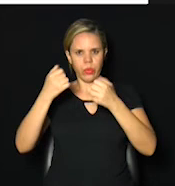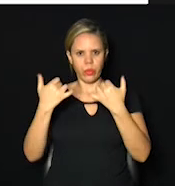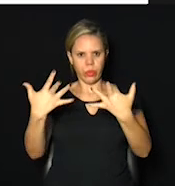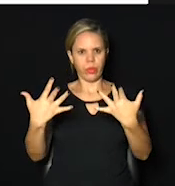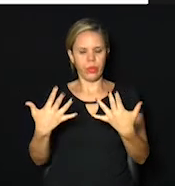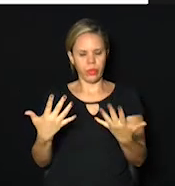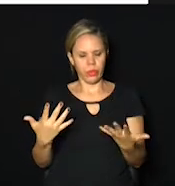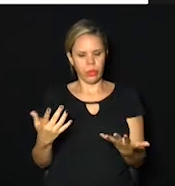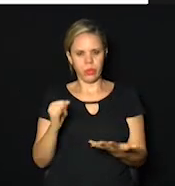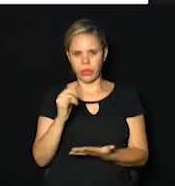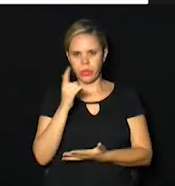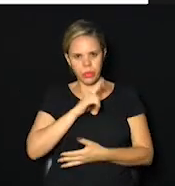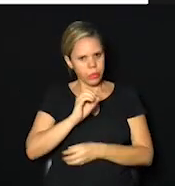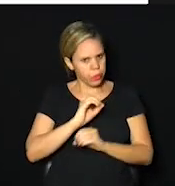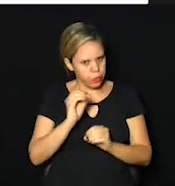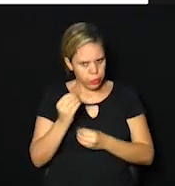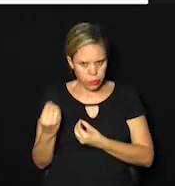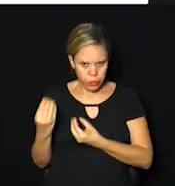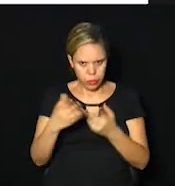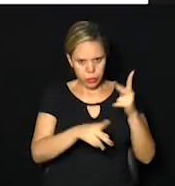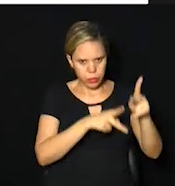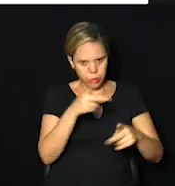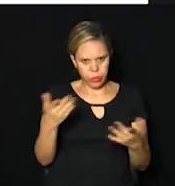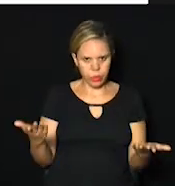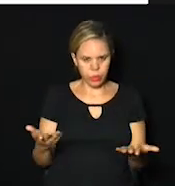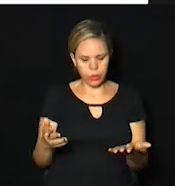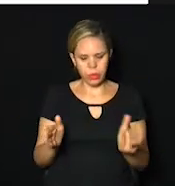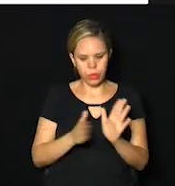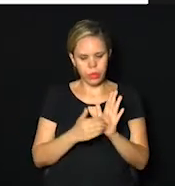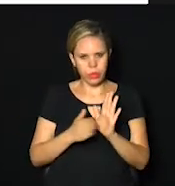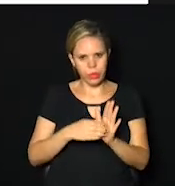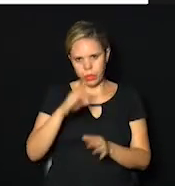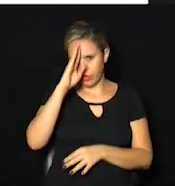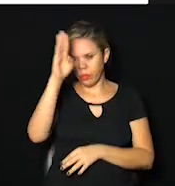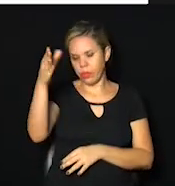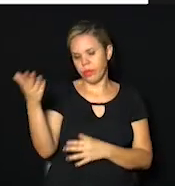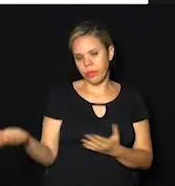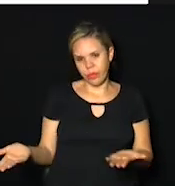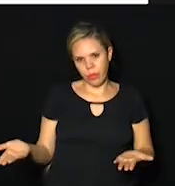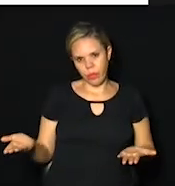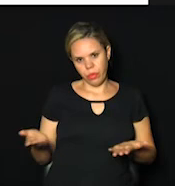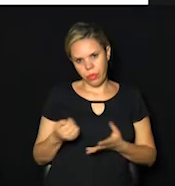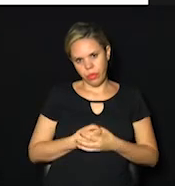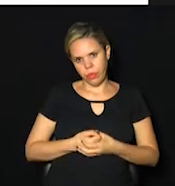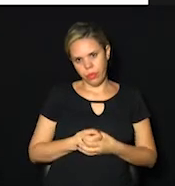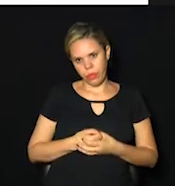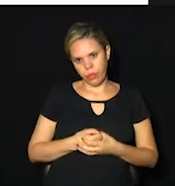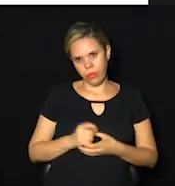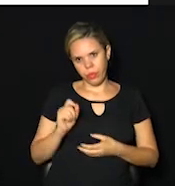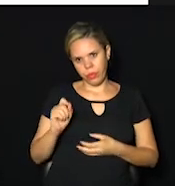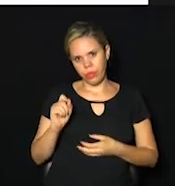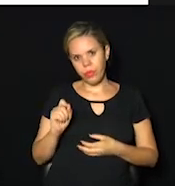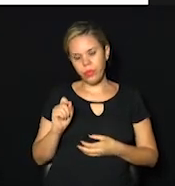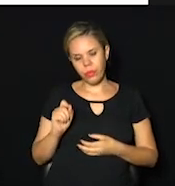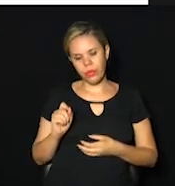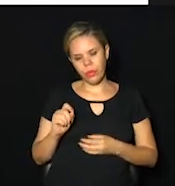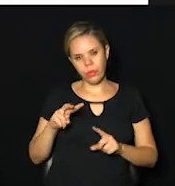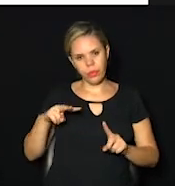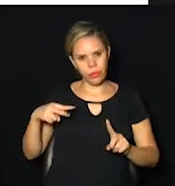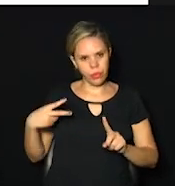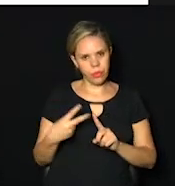a gente não consegue entregar para as pessoas aquilo que é fundamental, que é a expectativa